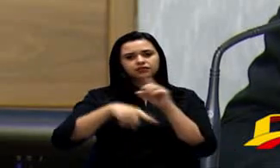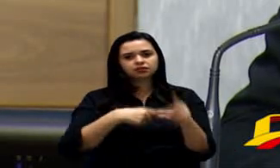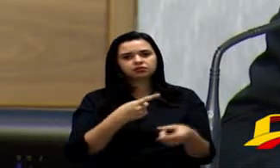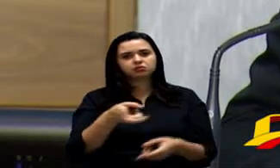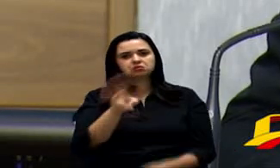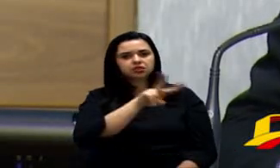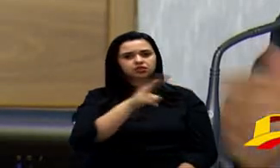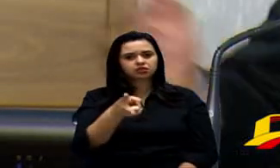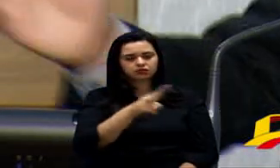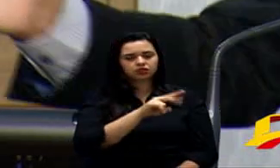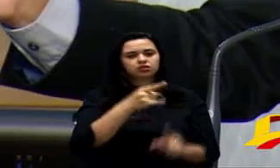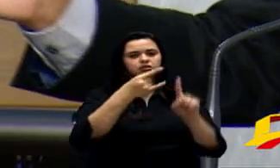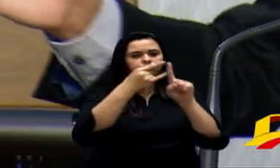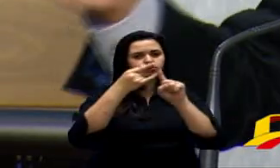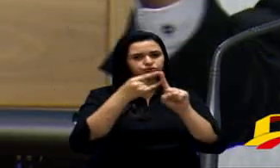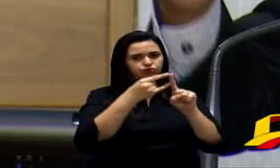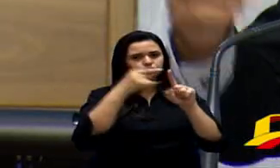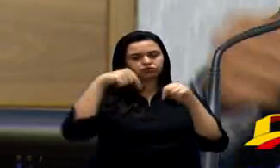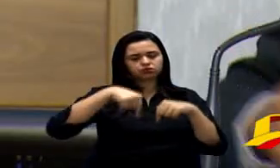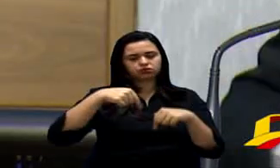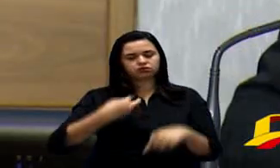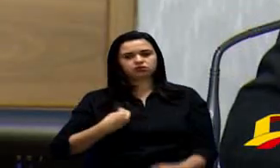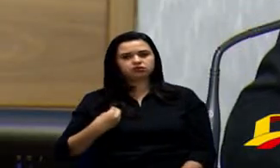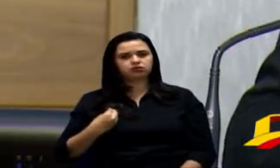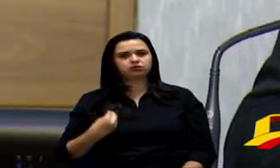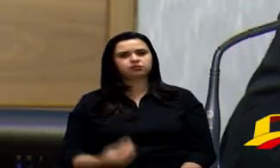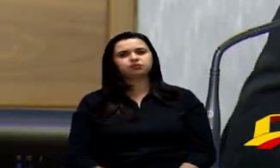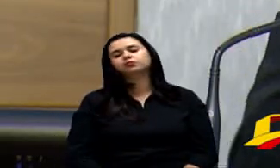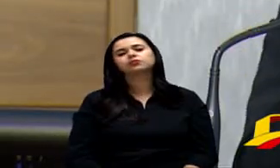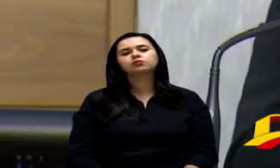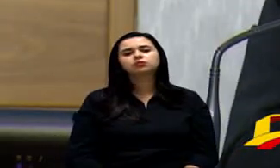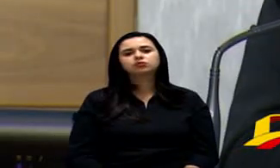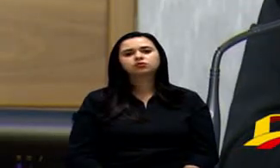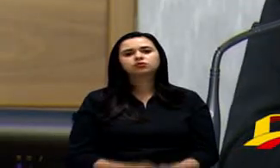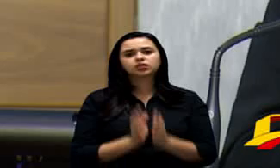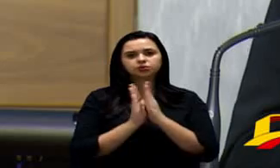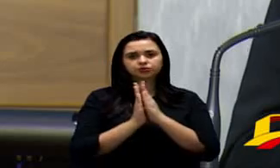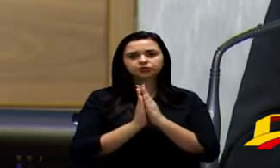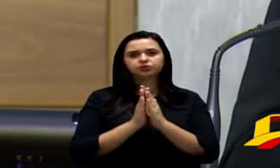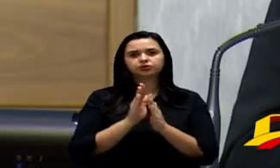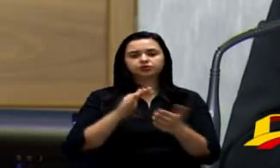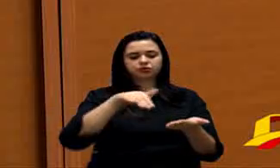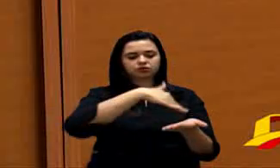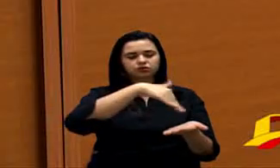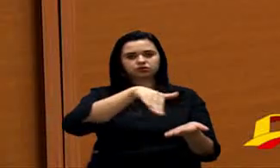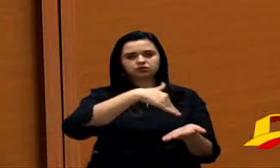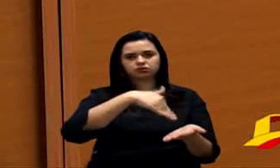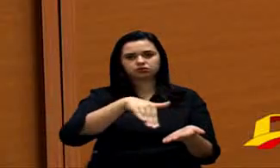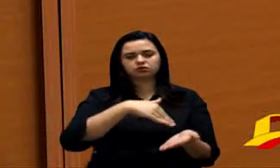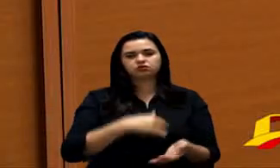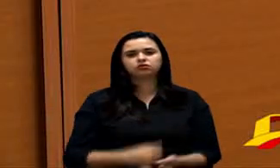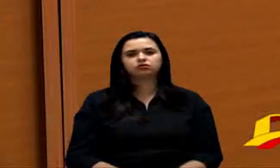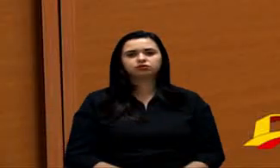mesmas condições. Galvão, por favor, representando o prefeito municipal.